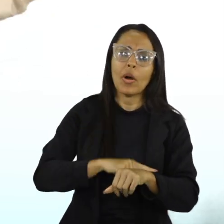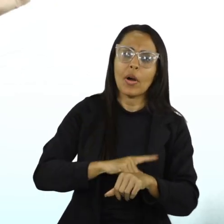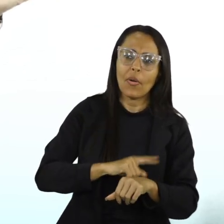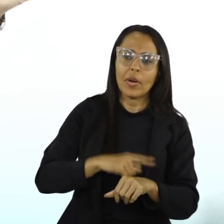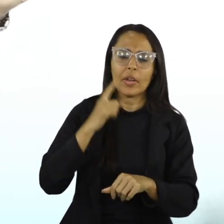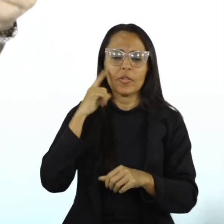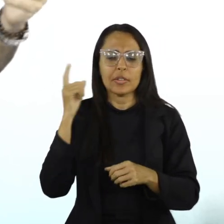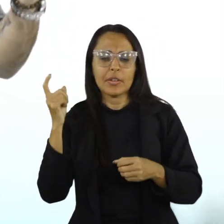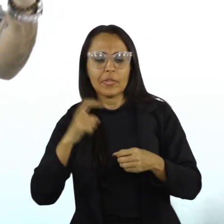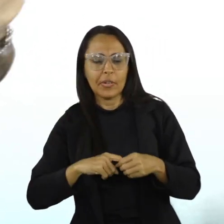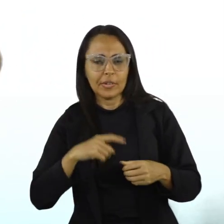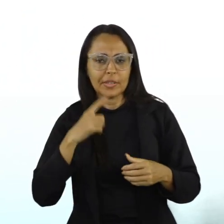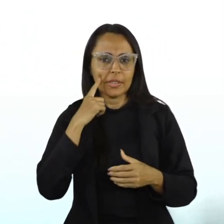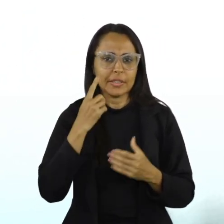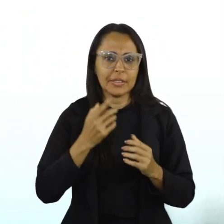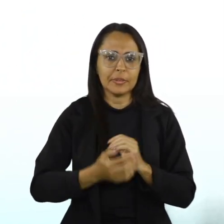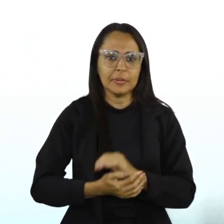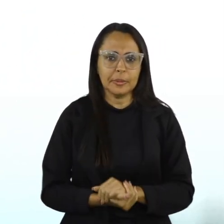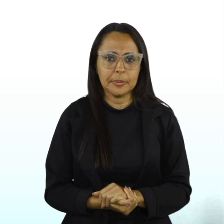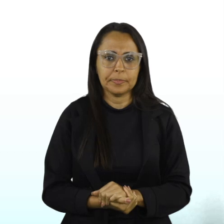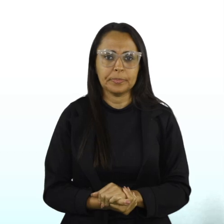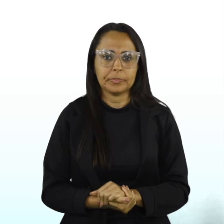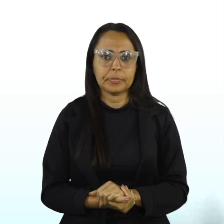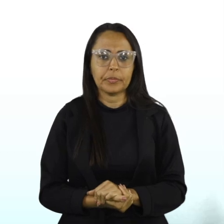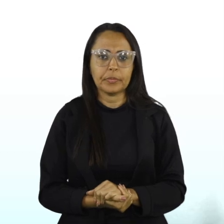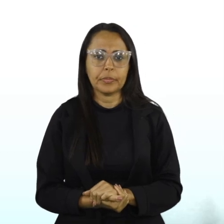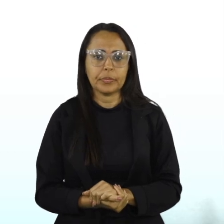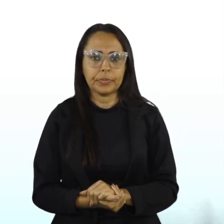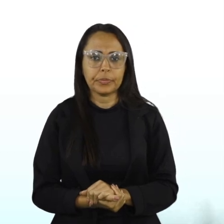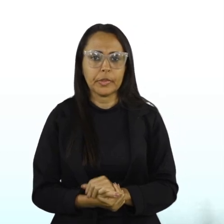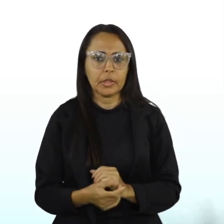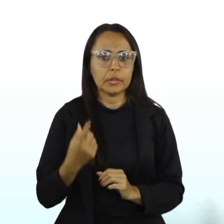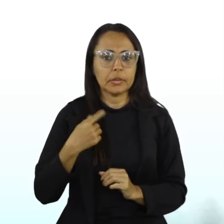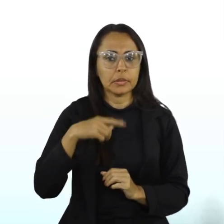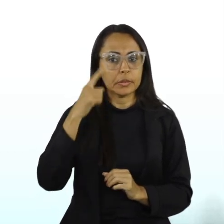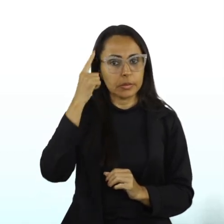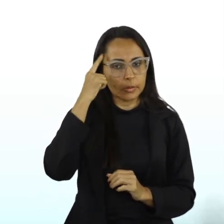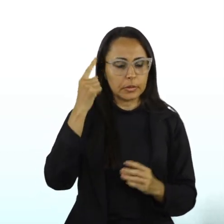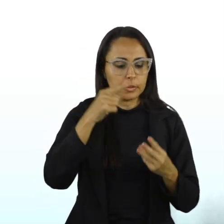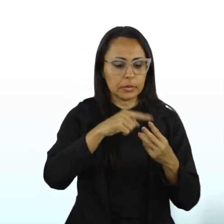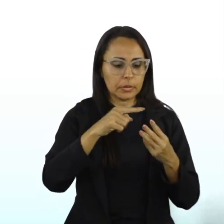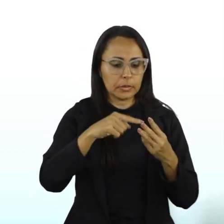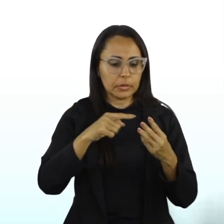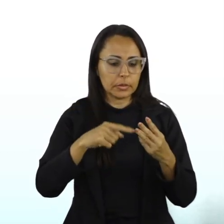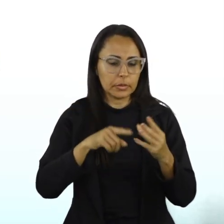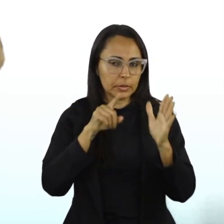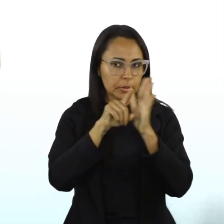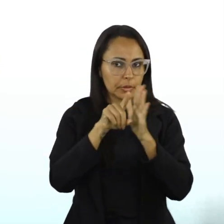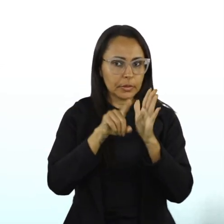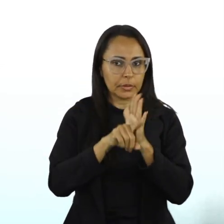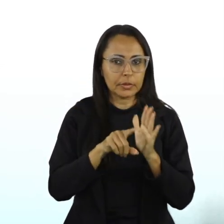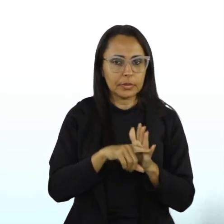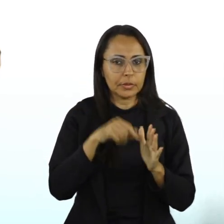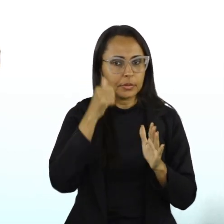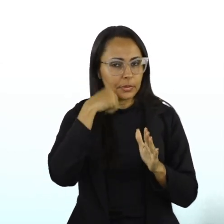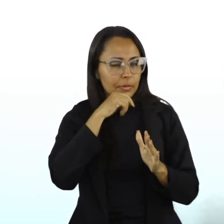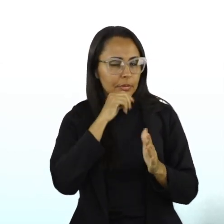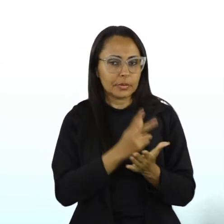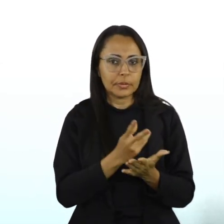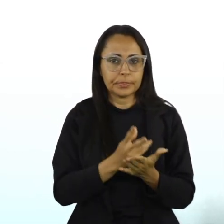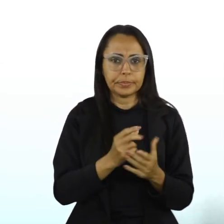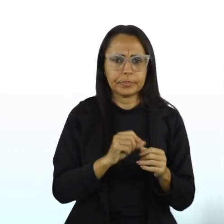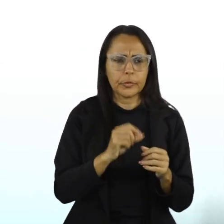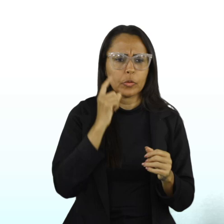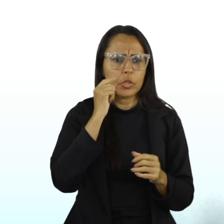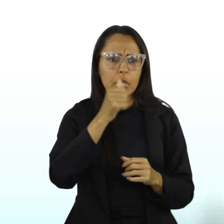verdade. É ou não é, mequetrefe? Eu tenho certeza que ela fala isso para você. Pois bem, pensando nessas 3 perguntas que manhã sempre faz, sempre que você